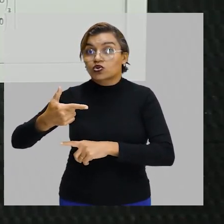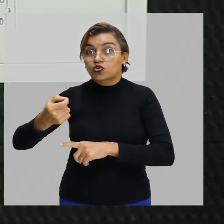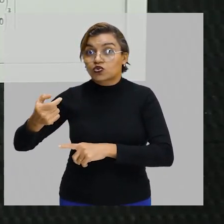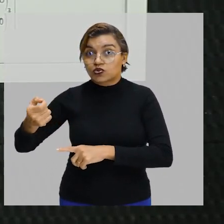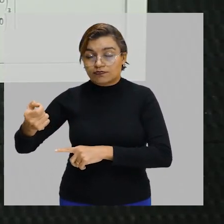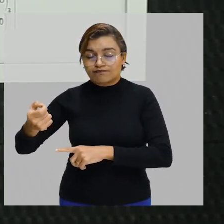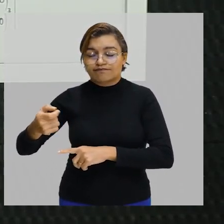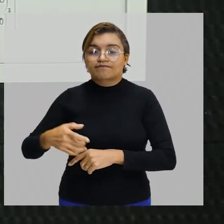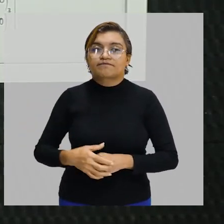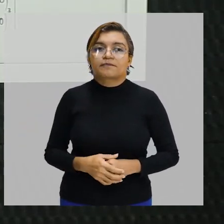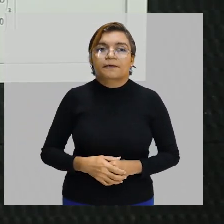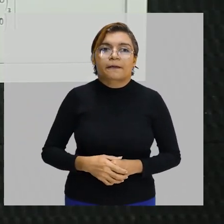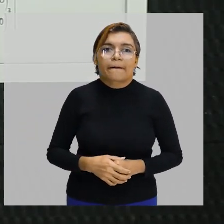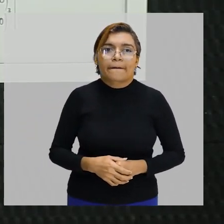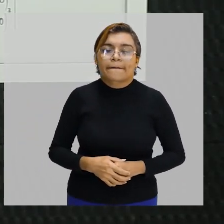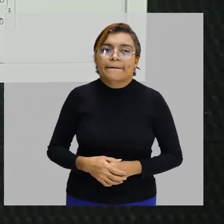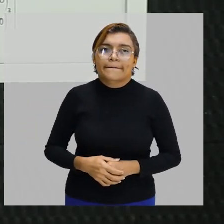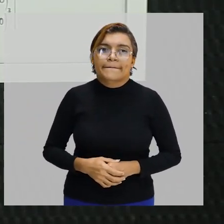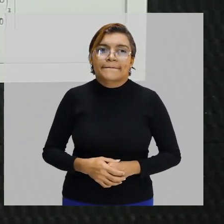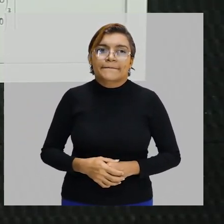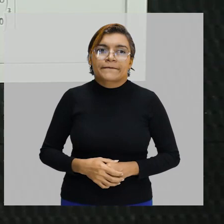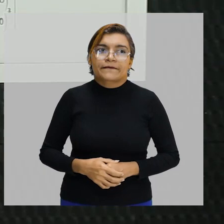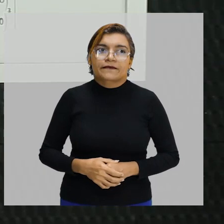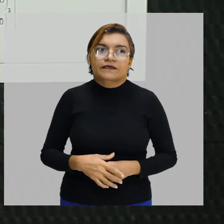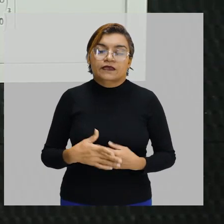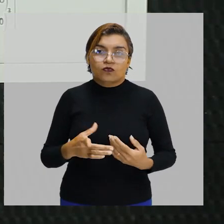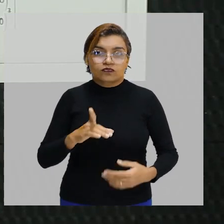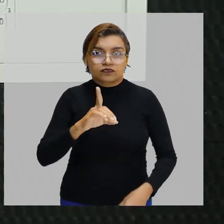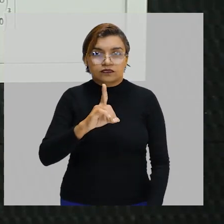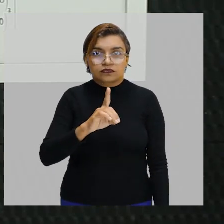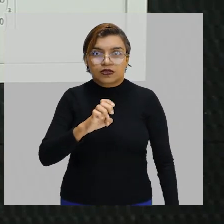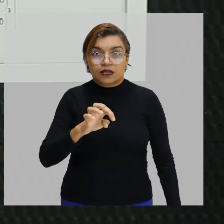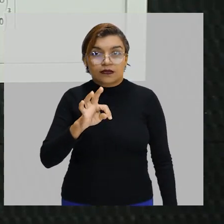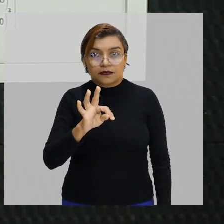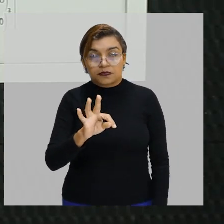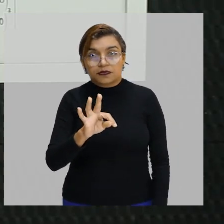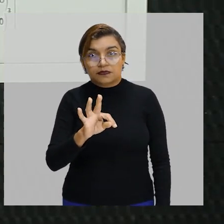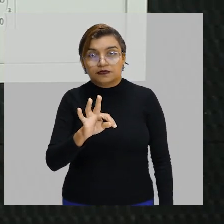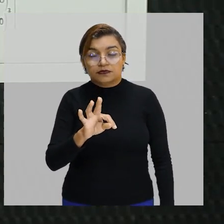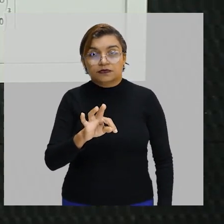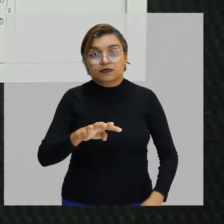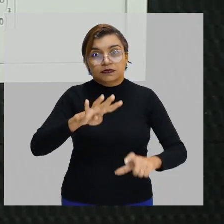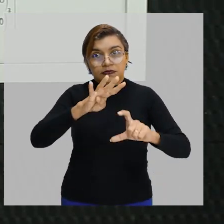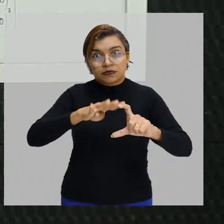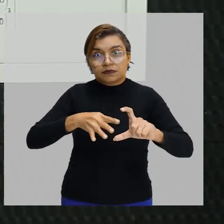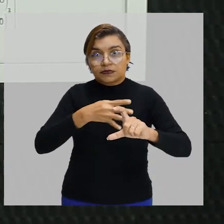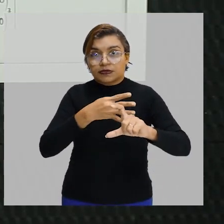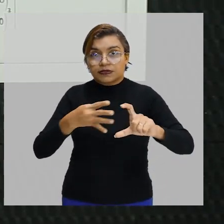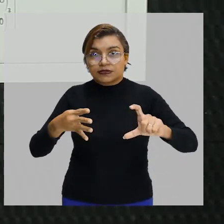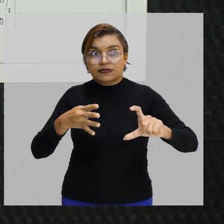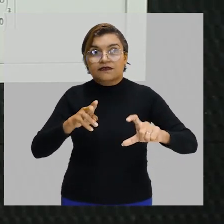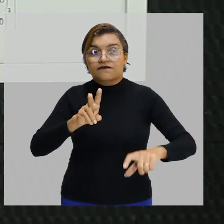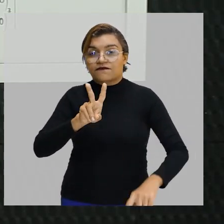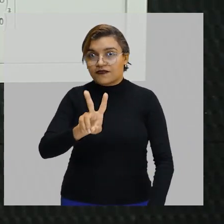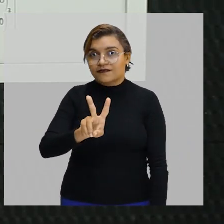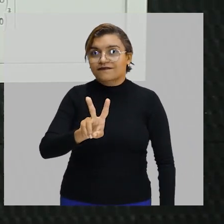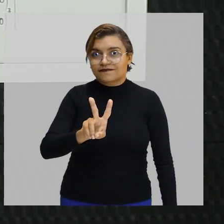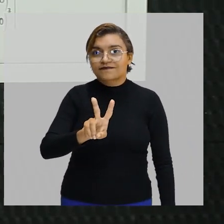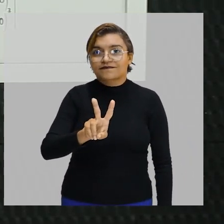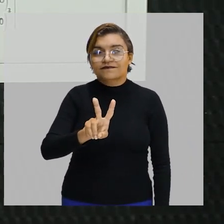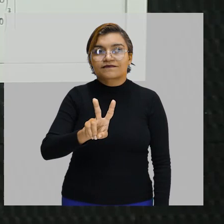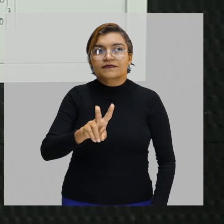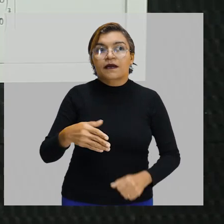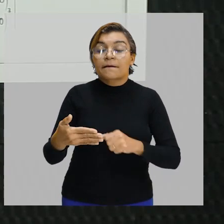veja só, então o determinante da matriz V, então você coloca aqui as bases, ó, log